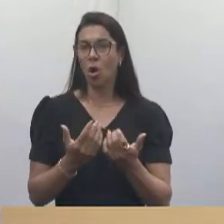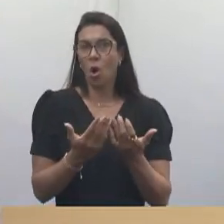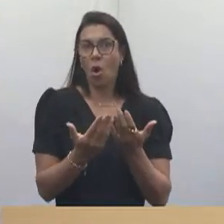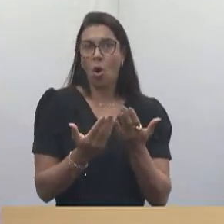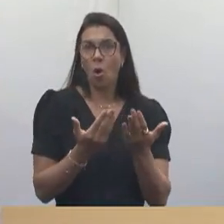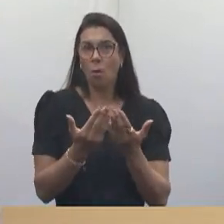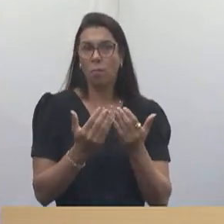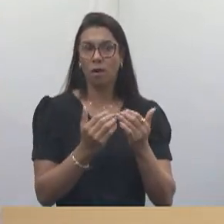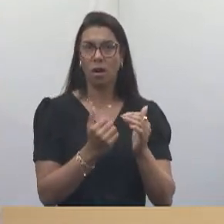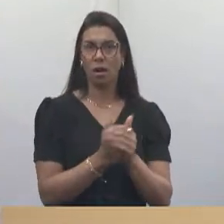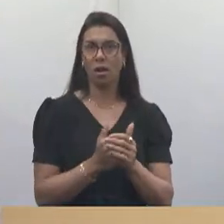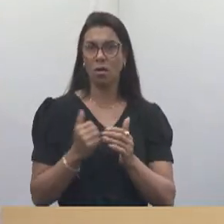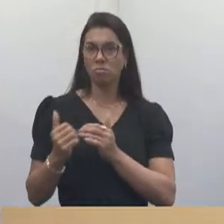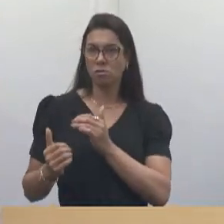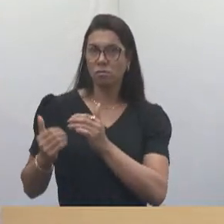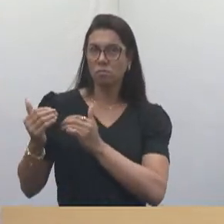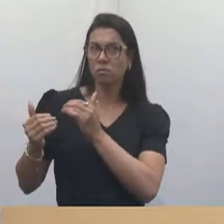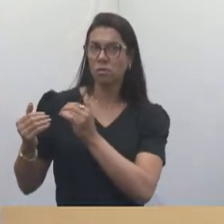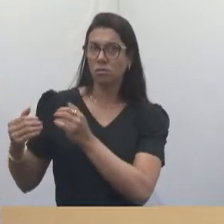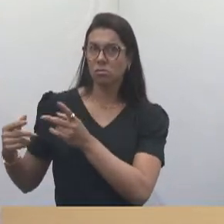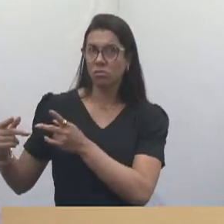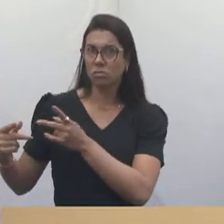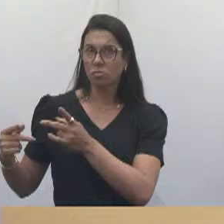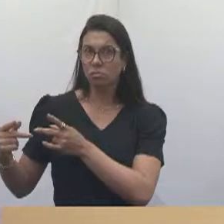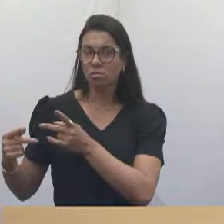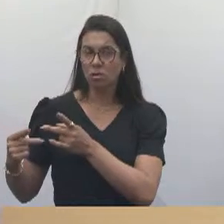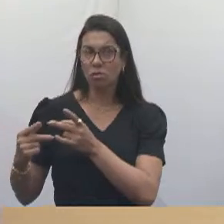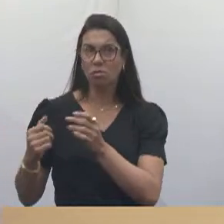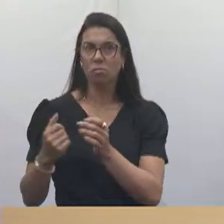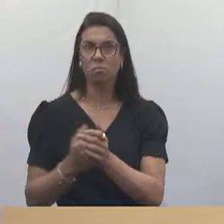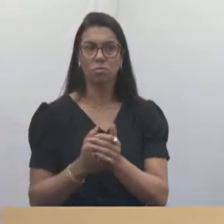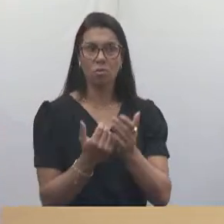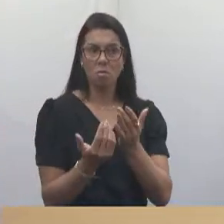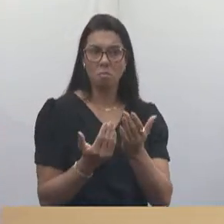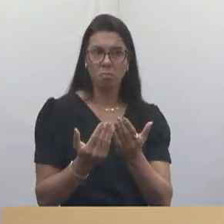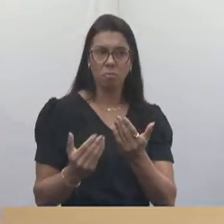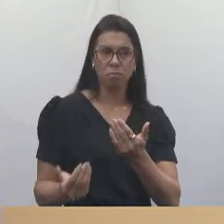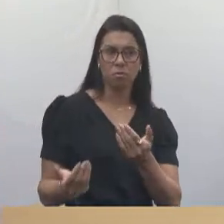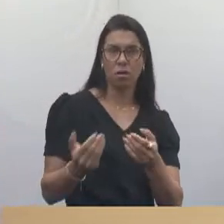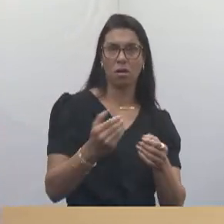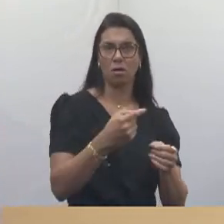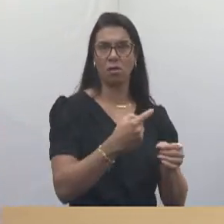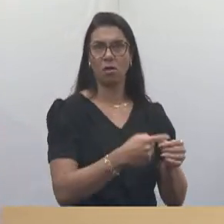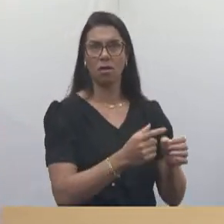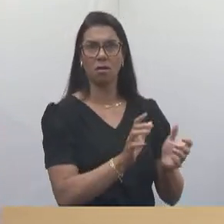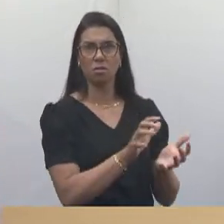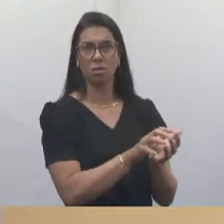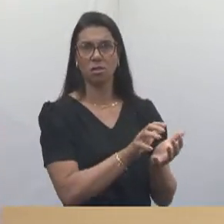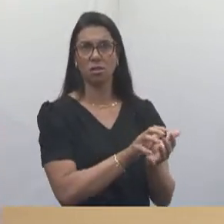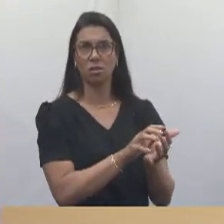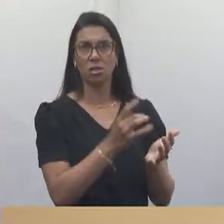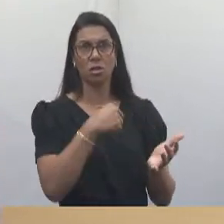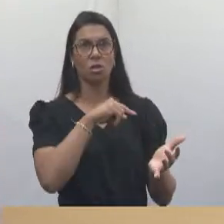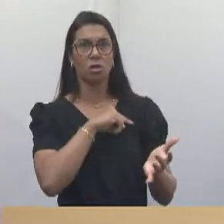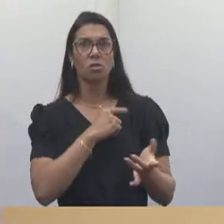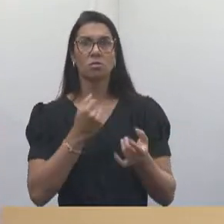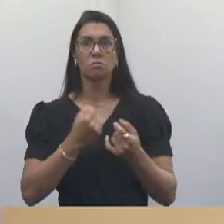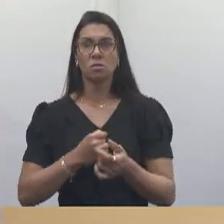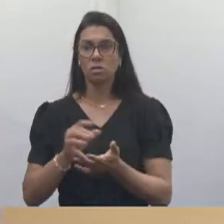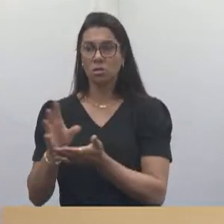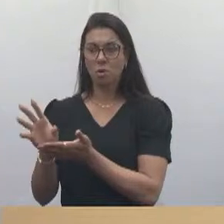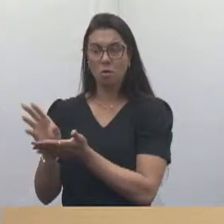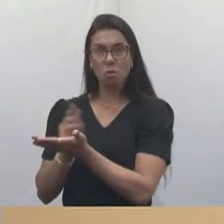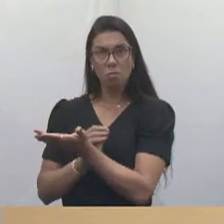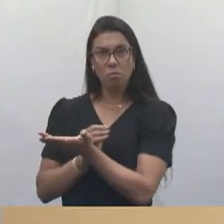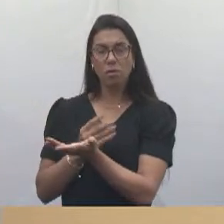de São José dos Campos com o desenvolvimento de Jacareí. Nós temos que aprender com o que dá certo, temos que ter